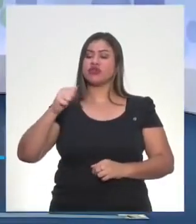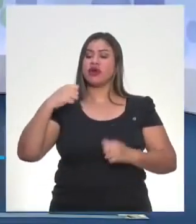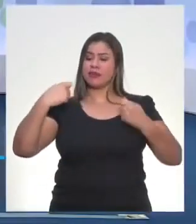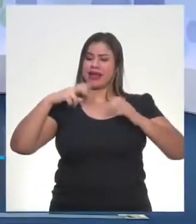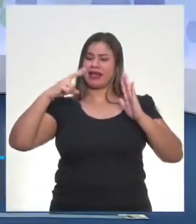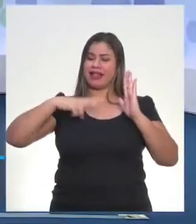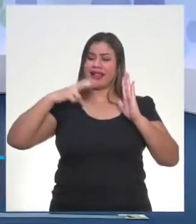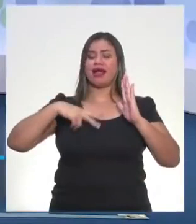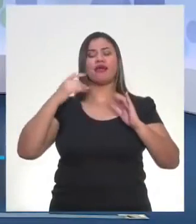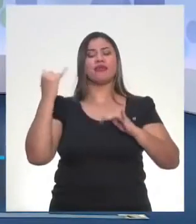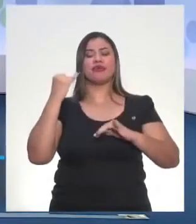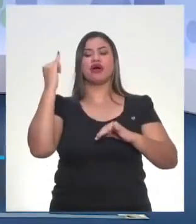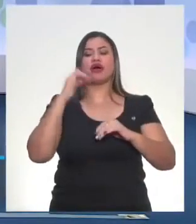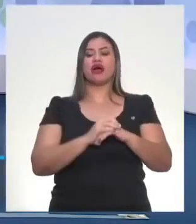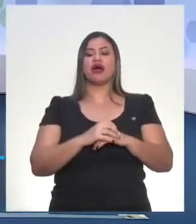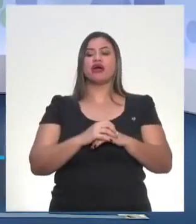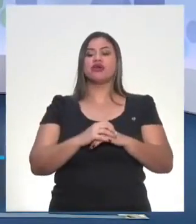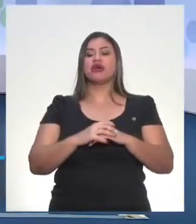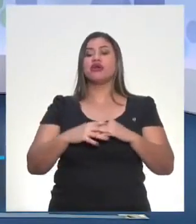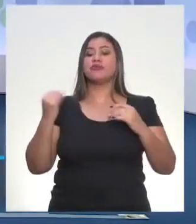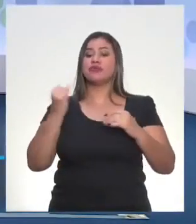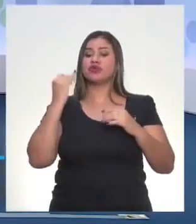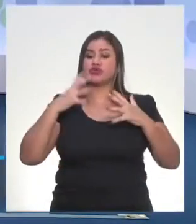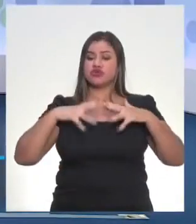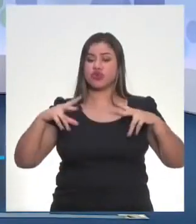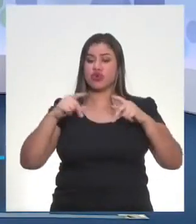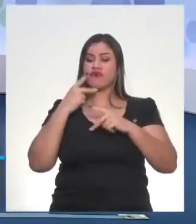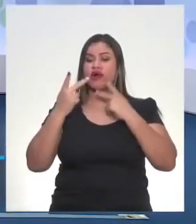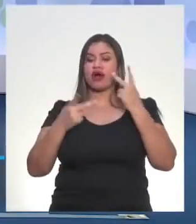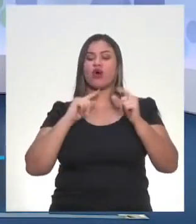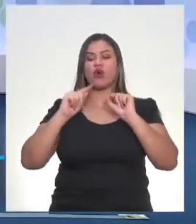ler, né, que ele mencionou assim, é importante que se diga que toda